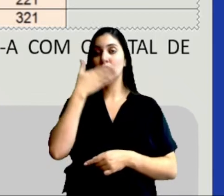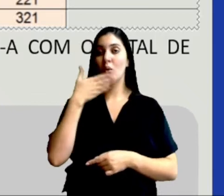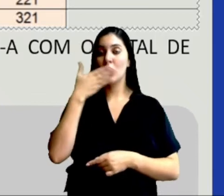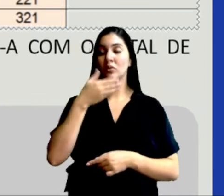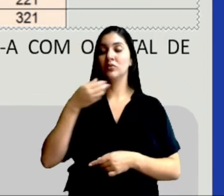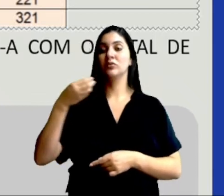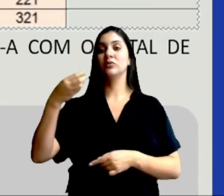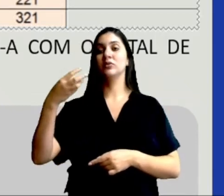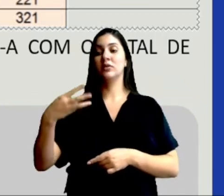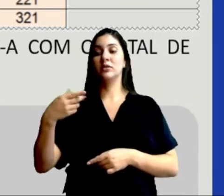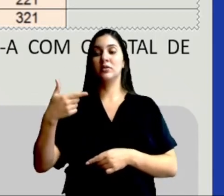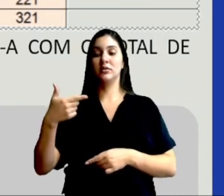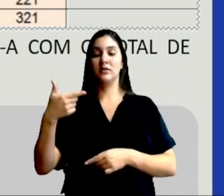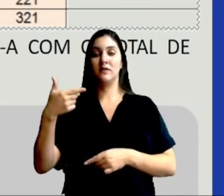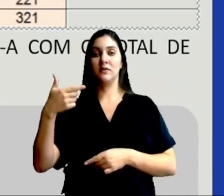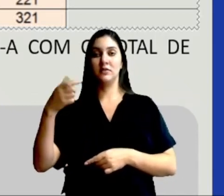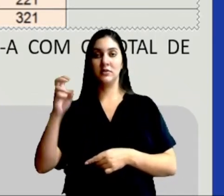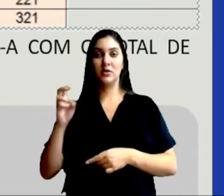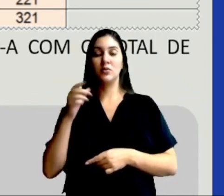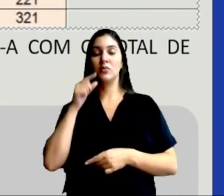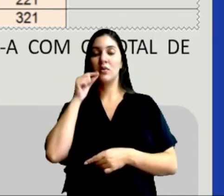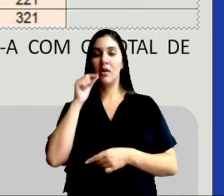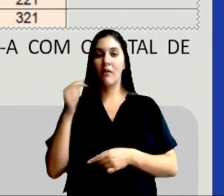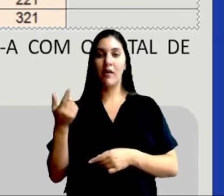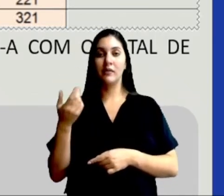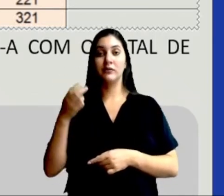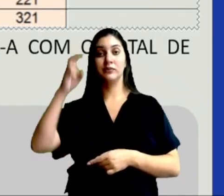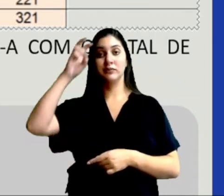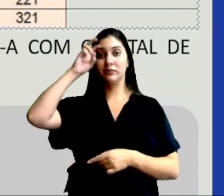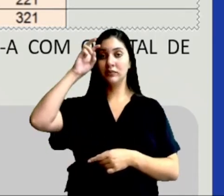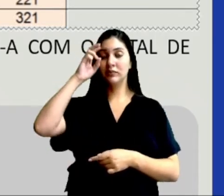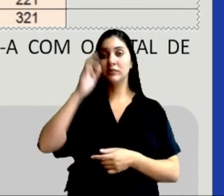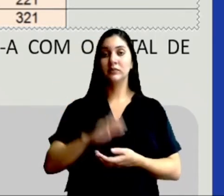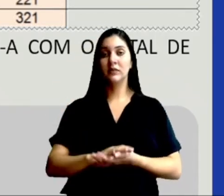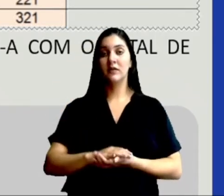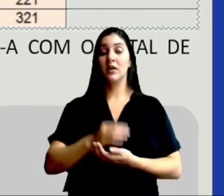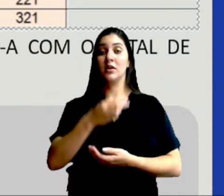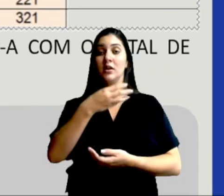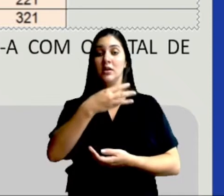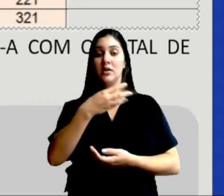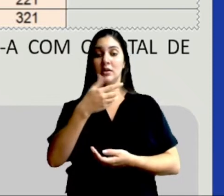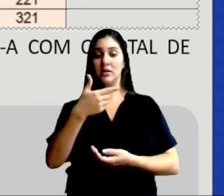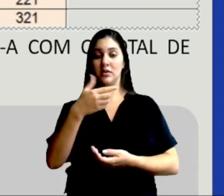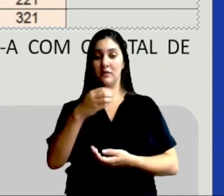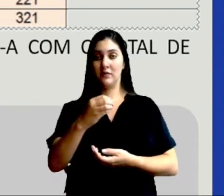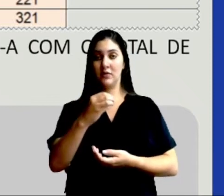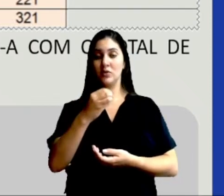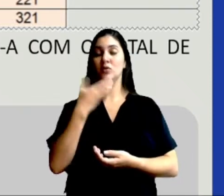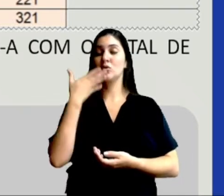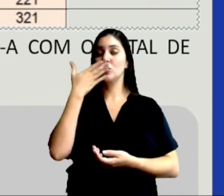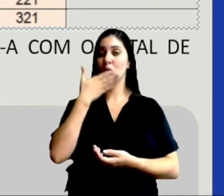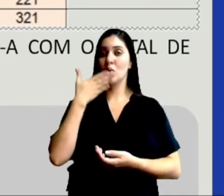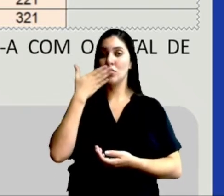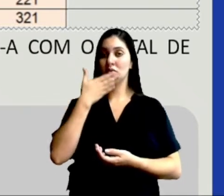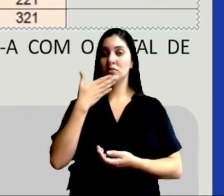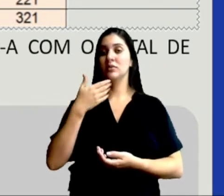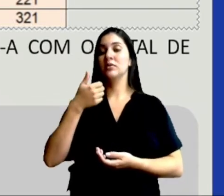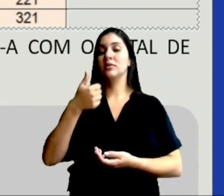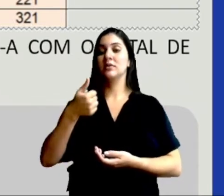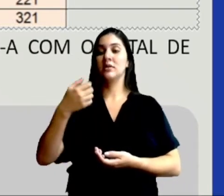e 325 salgados. Na quinta-feira, 320 doces